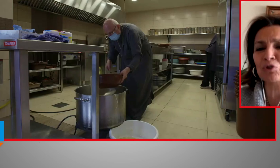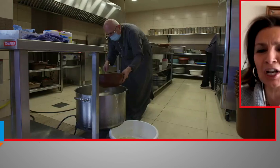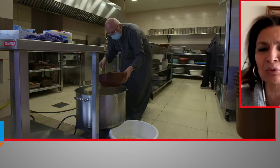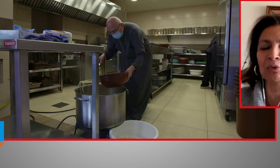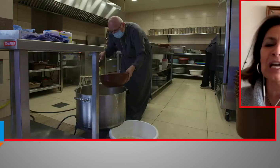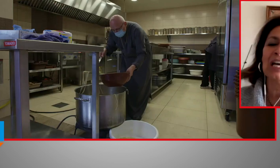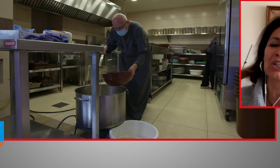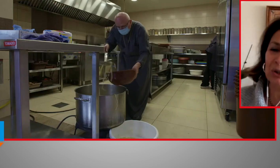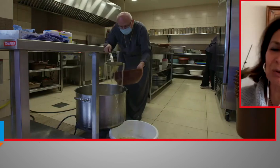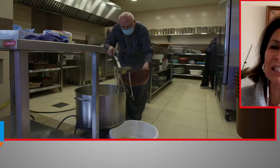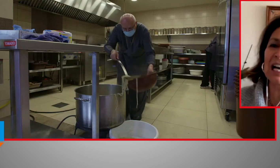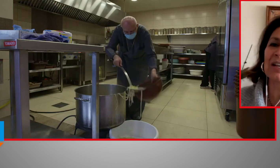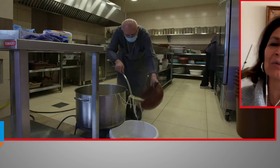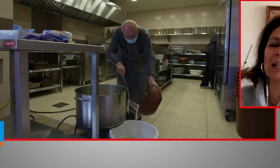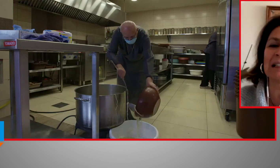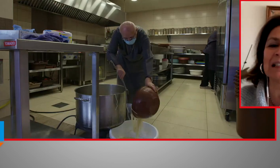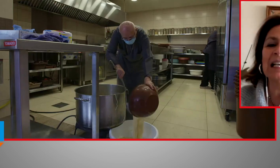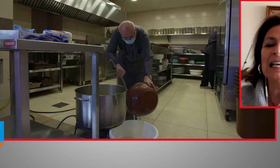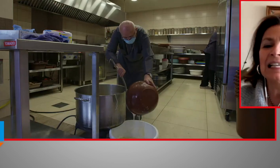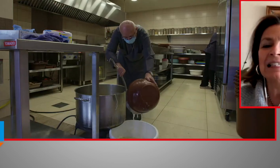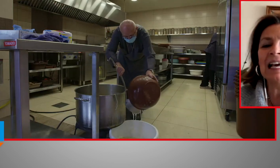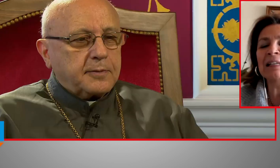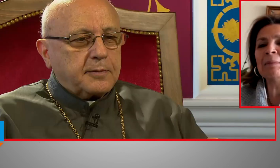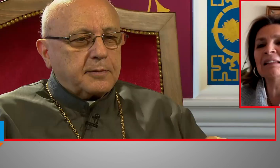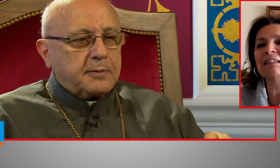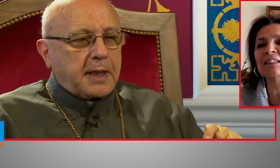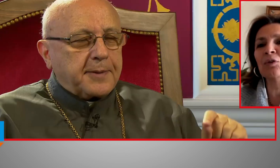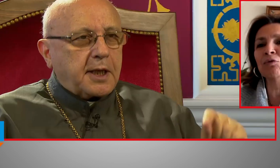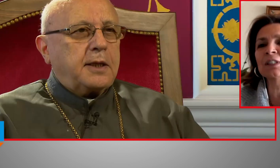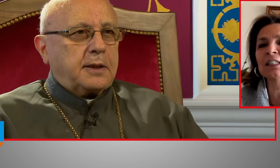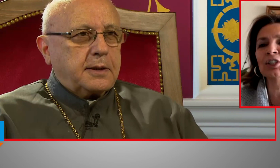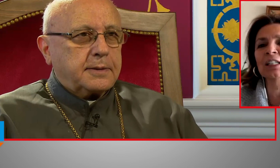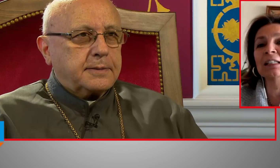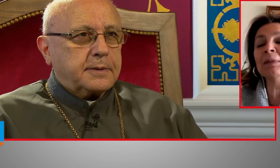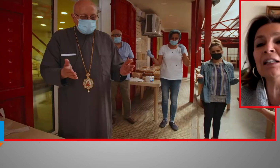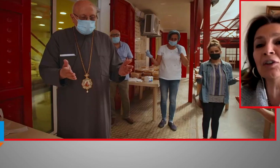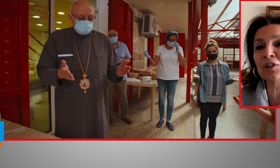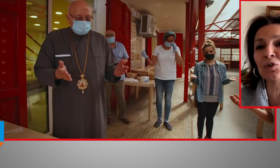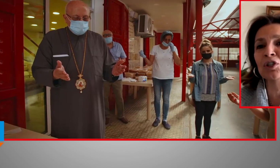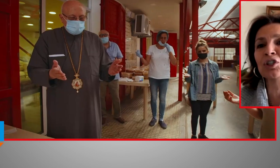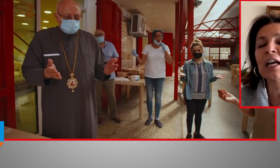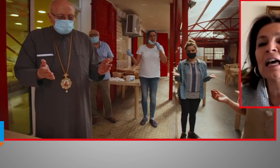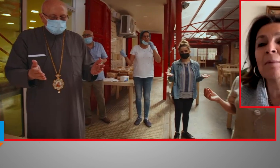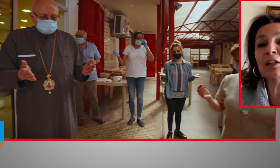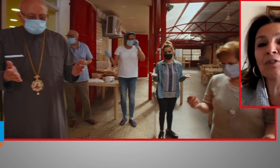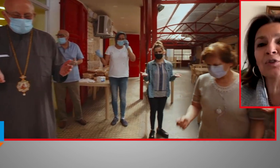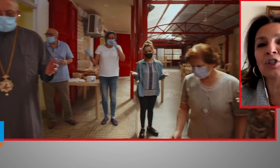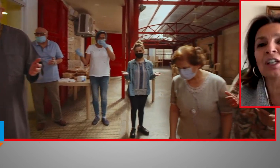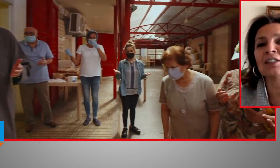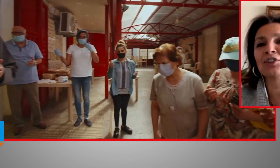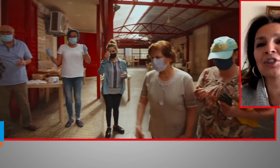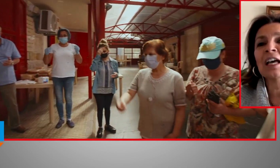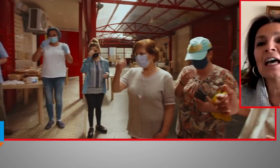um projeto extraordinário em que diariamente são fornecidas cerca de 1000